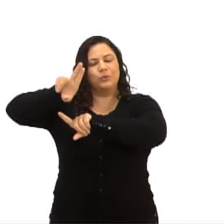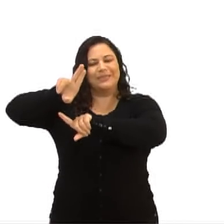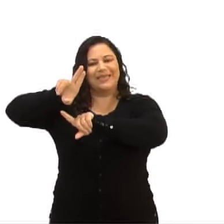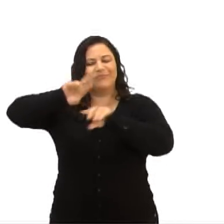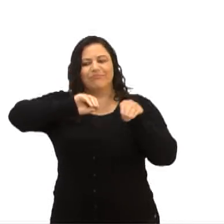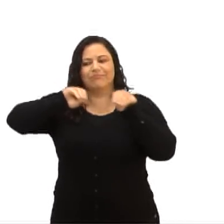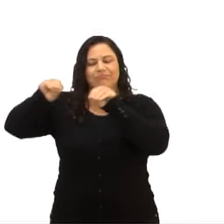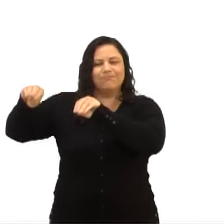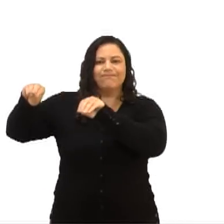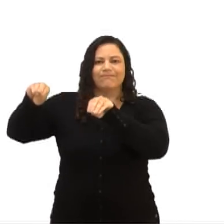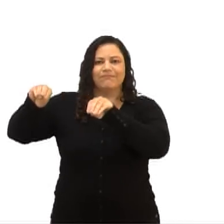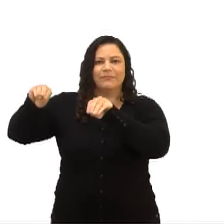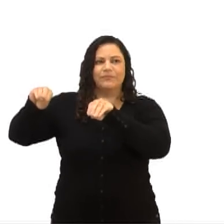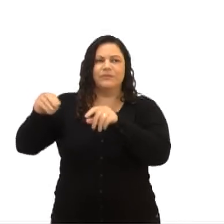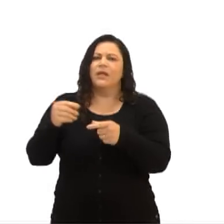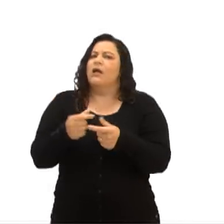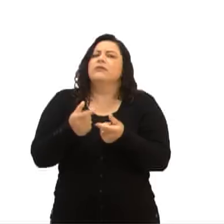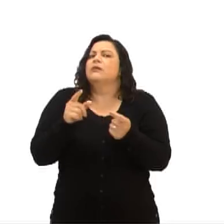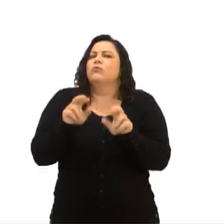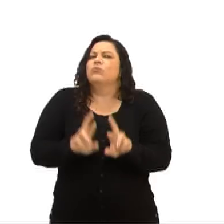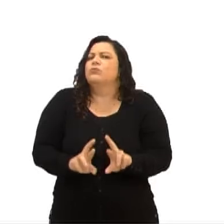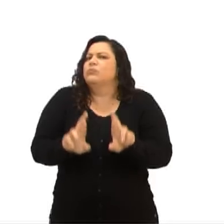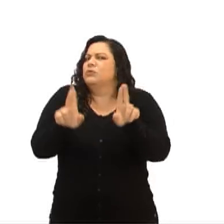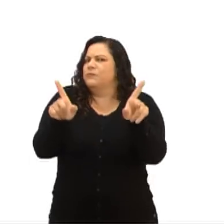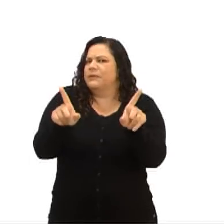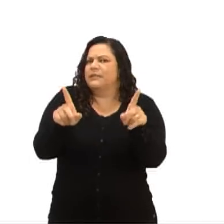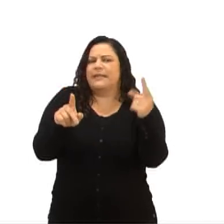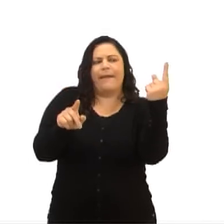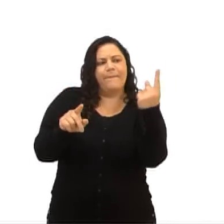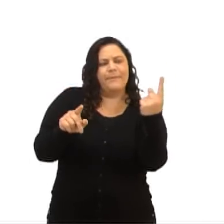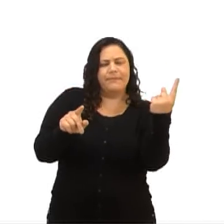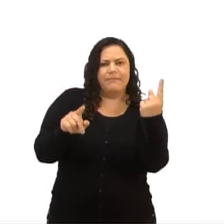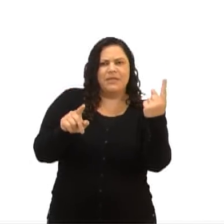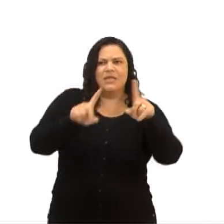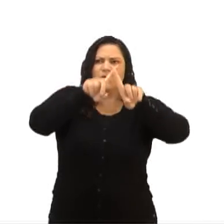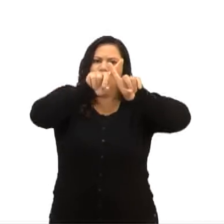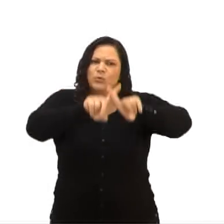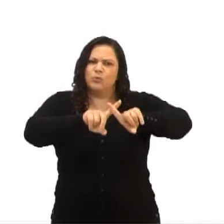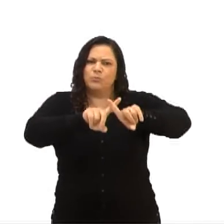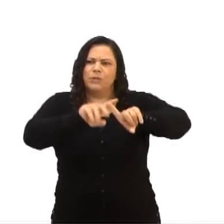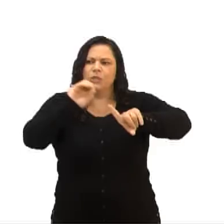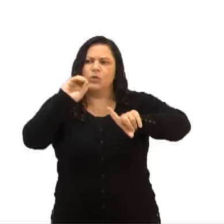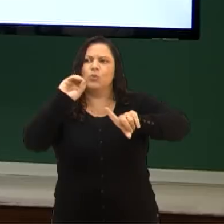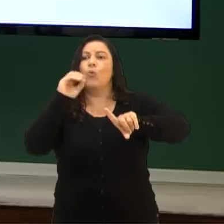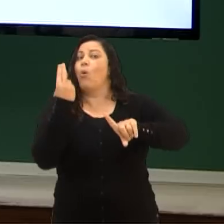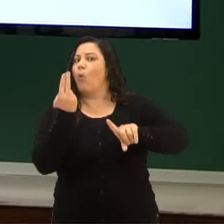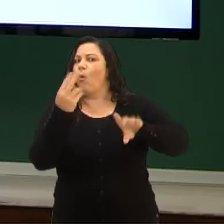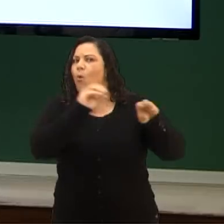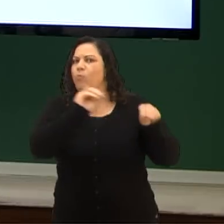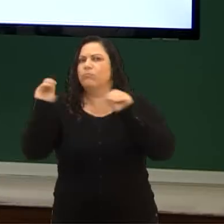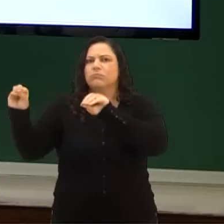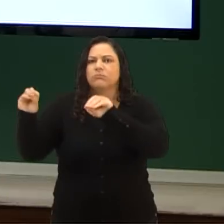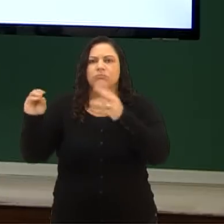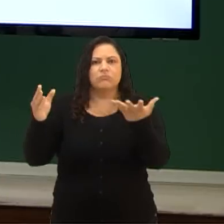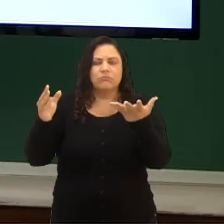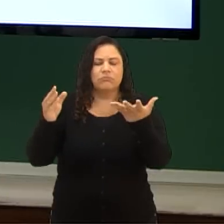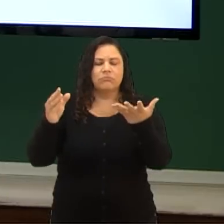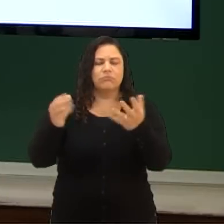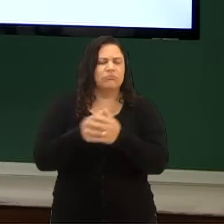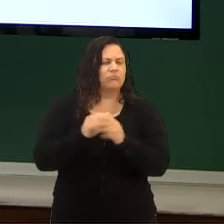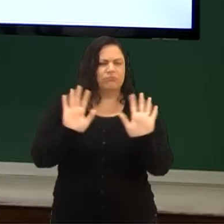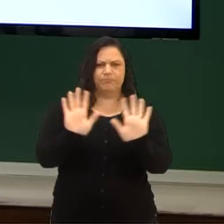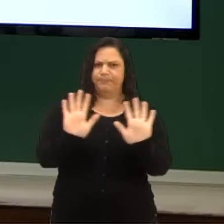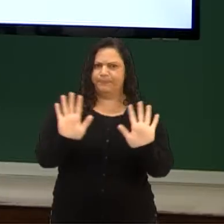faz diferença se você fizer a primeira transposta ou primeira multiplicação, beleza? Não faz diferença. O que eu fiz primeiro?